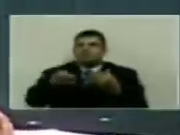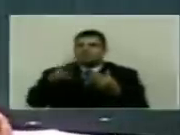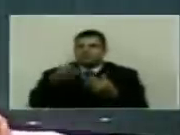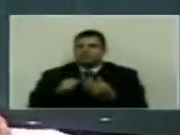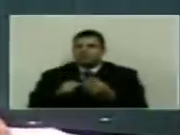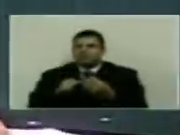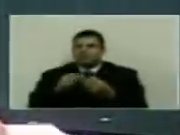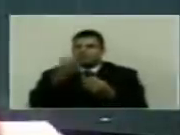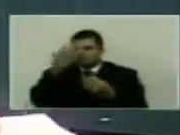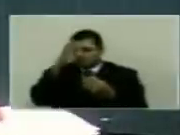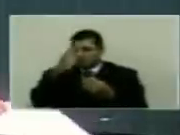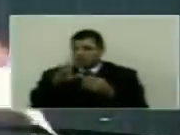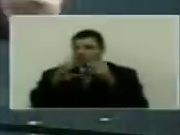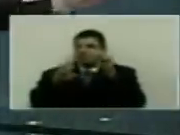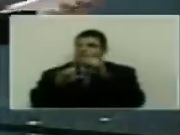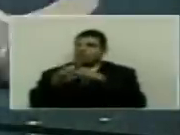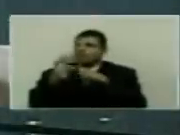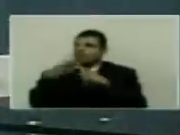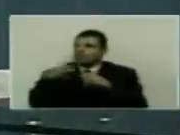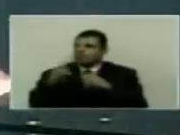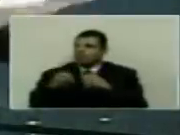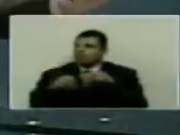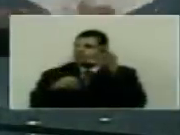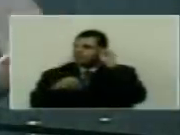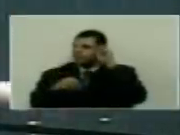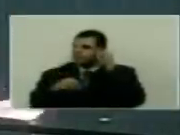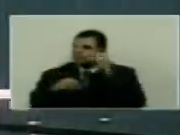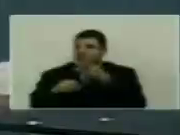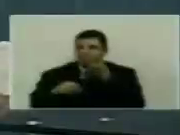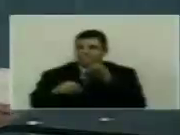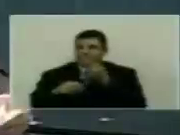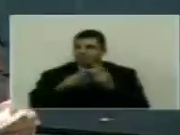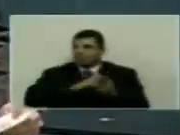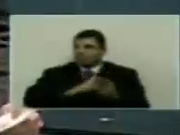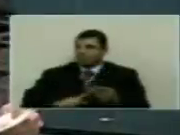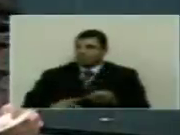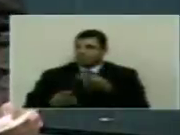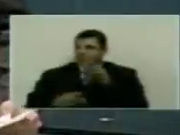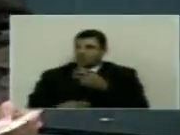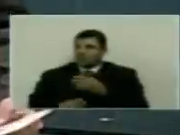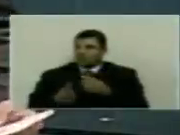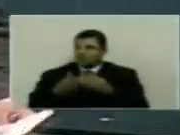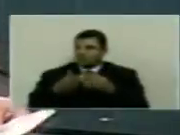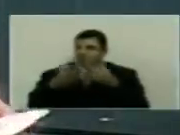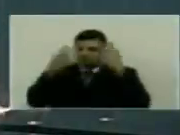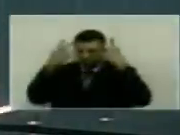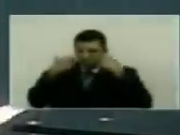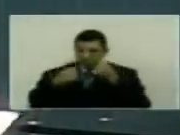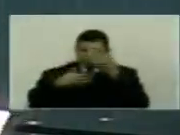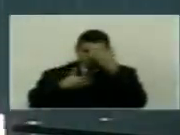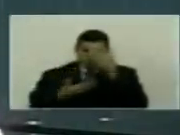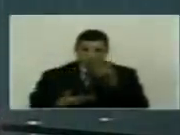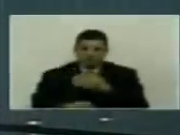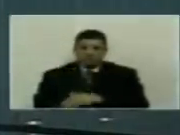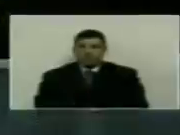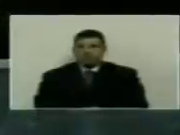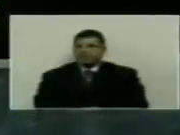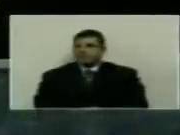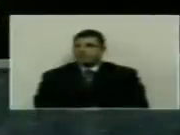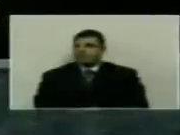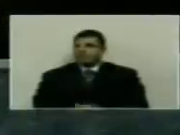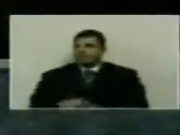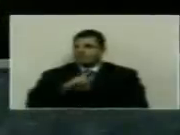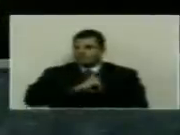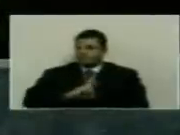energia de março e abril. Eu gostaria de ouvir e concluo, senhor presidente, solicitando essa explicação. Muito obrigado.